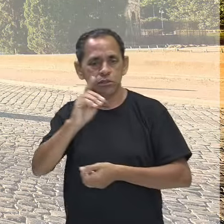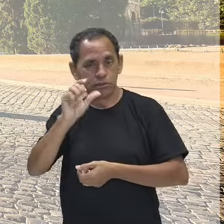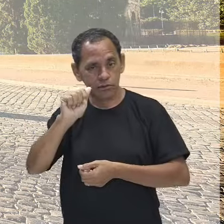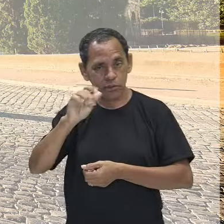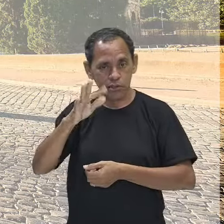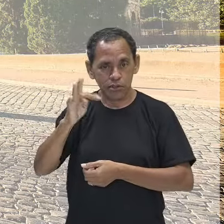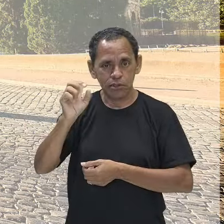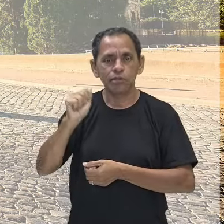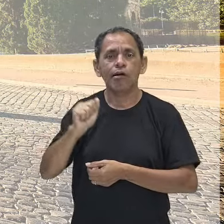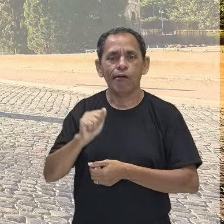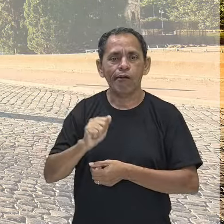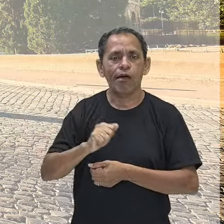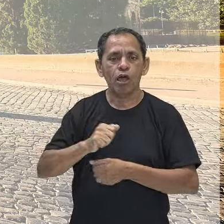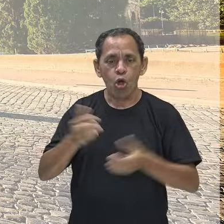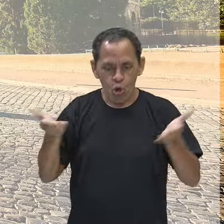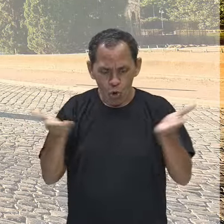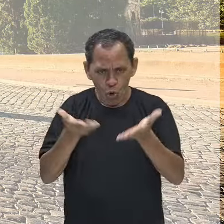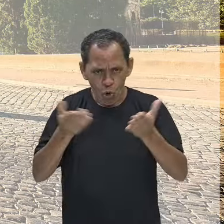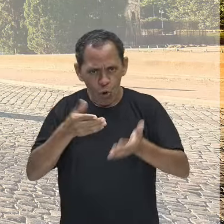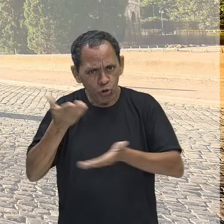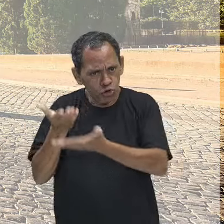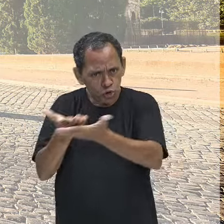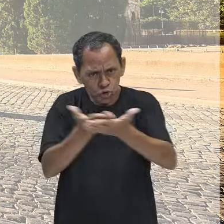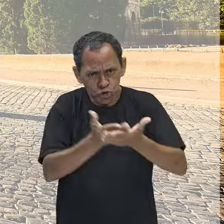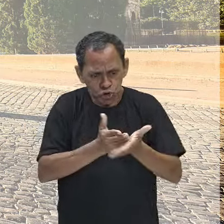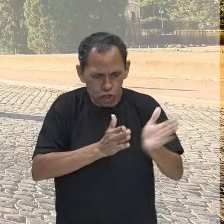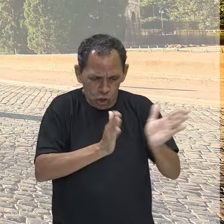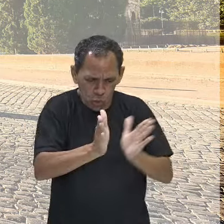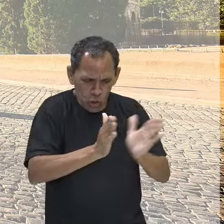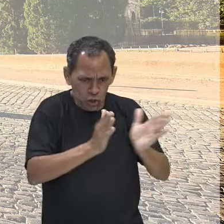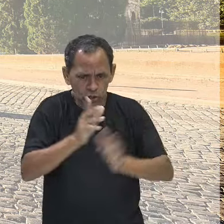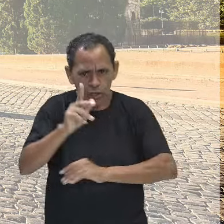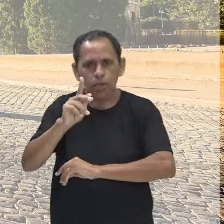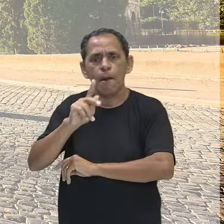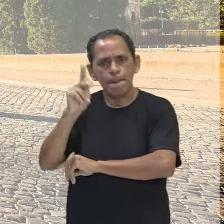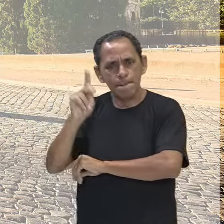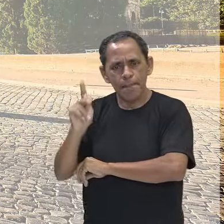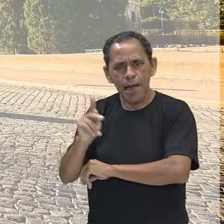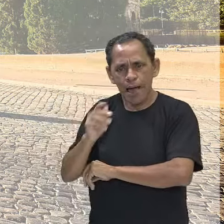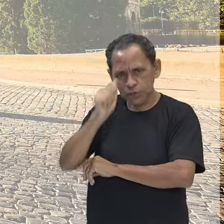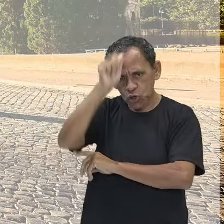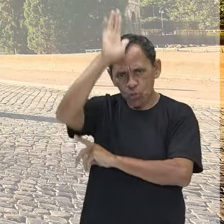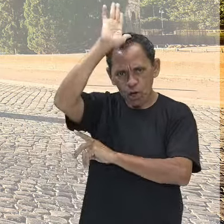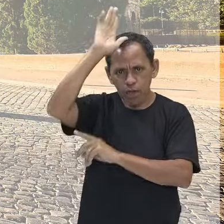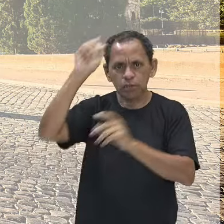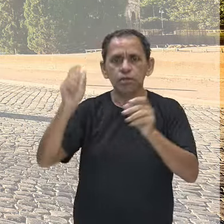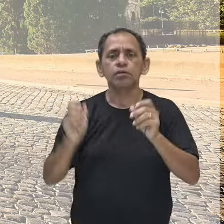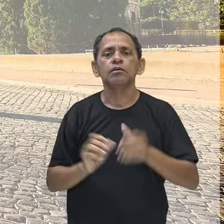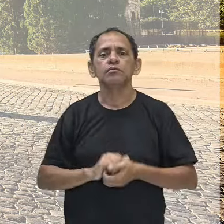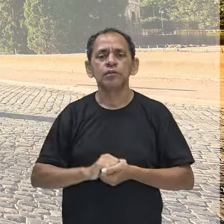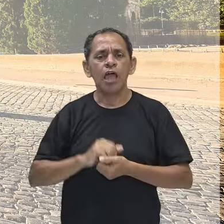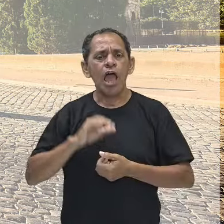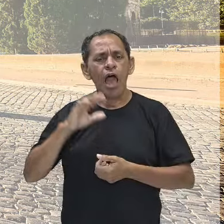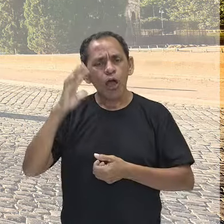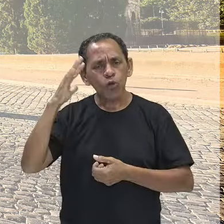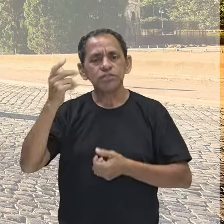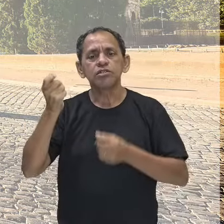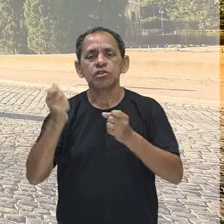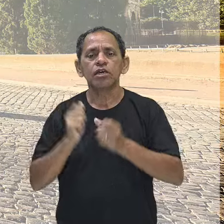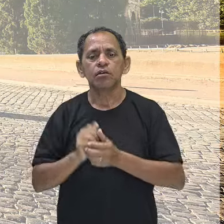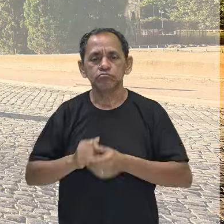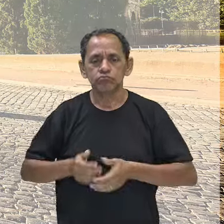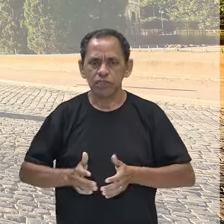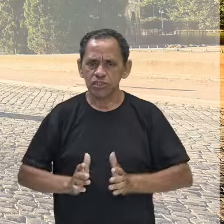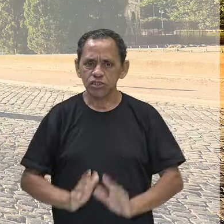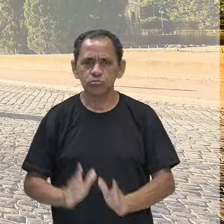está estudando e compreendendo, o momento, o período da Pax Romana, ele é justamente o período do surgimento, do nascimento e da